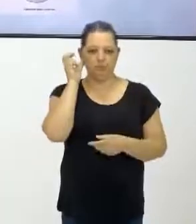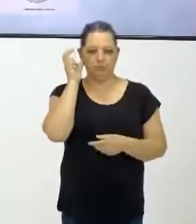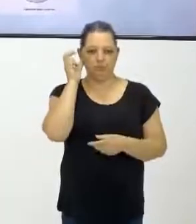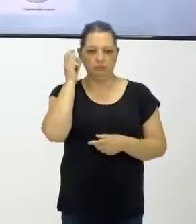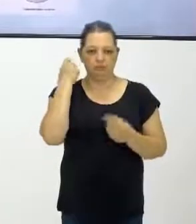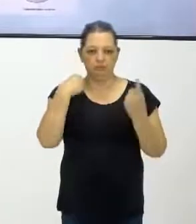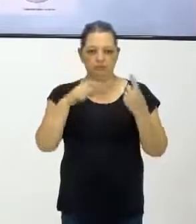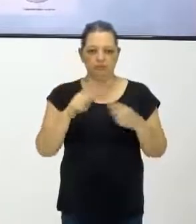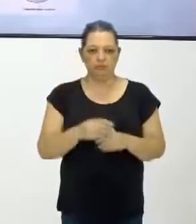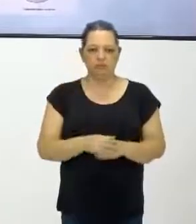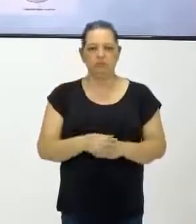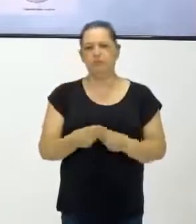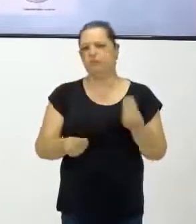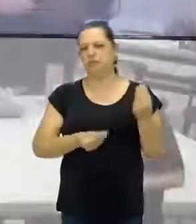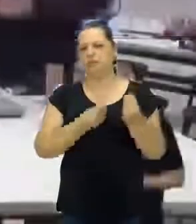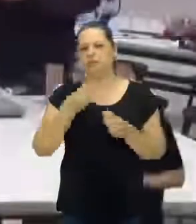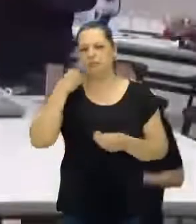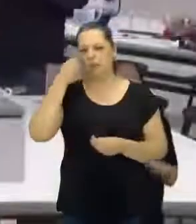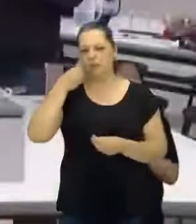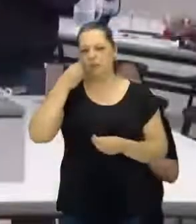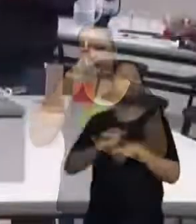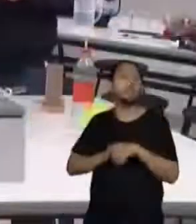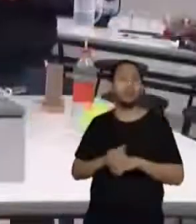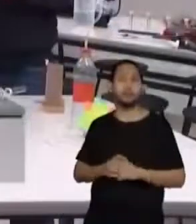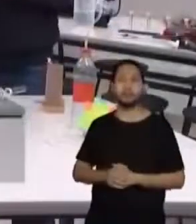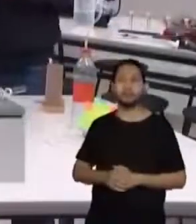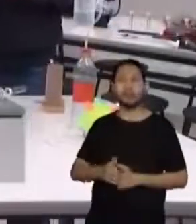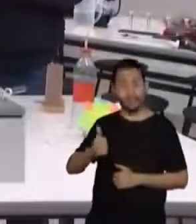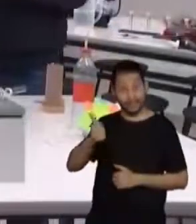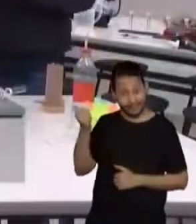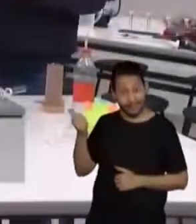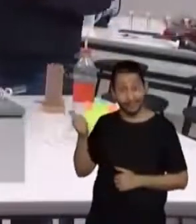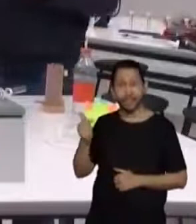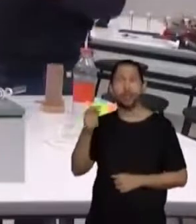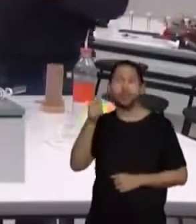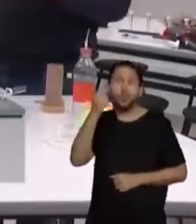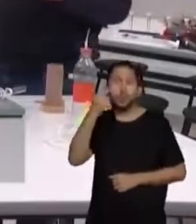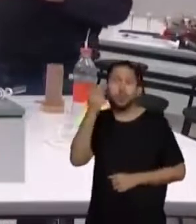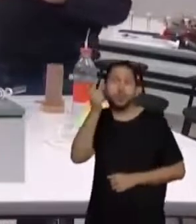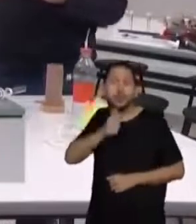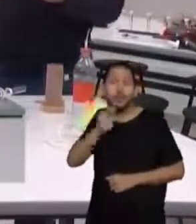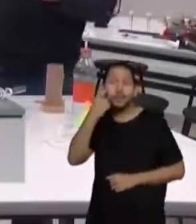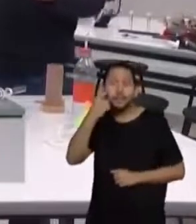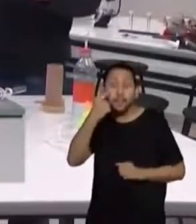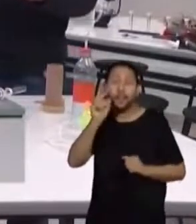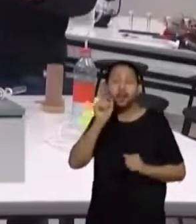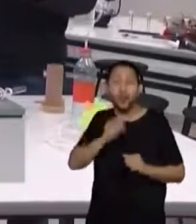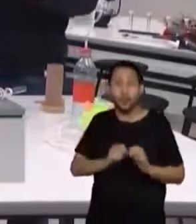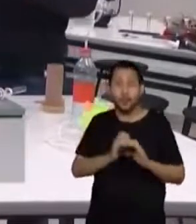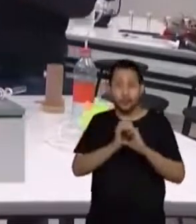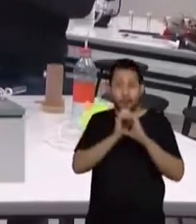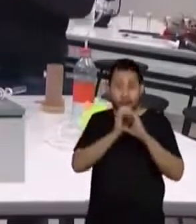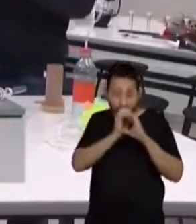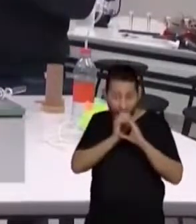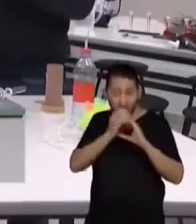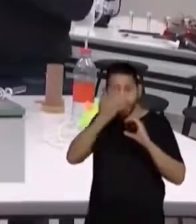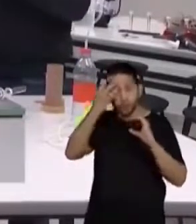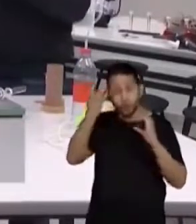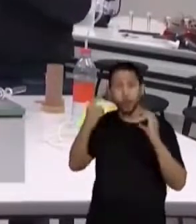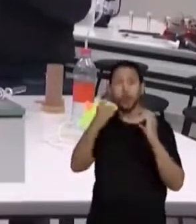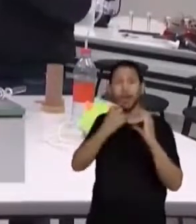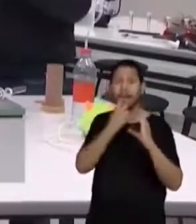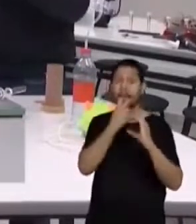que funciona essa experiência, esse experimento aí, hein? Com esse experimento, a gente vai conseguir visualizar a onda sonora emitida por uma